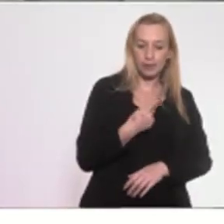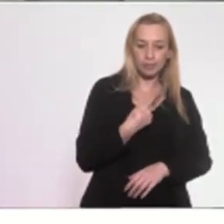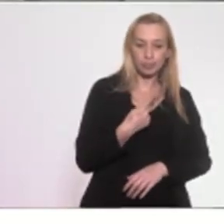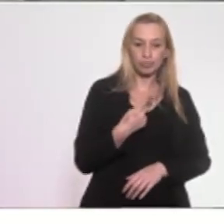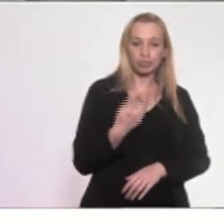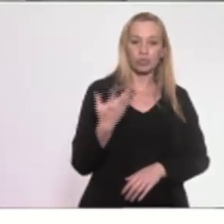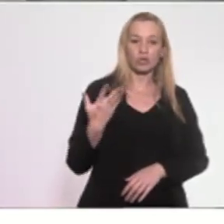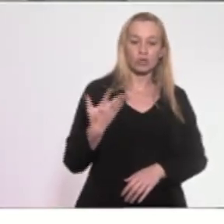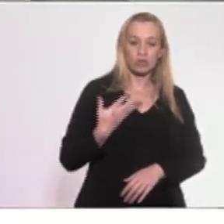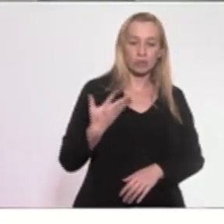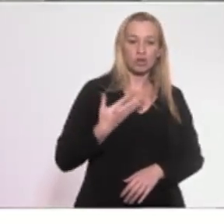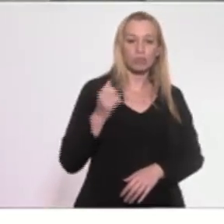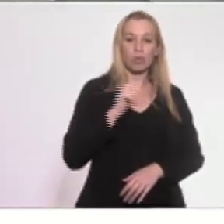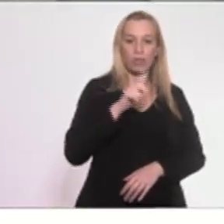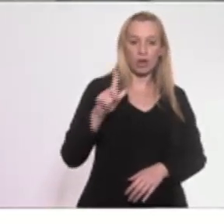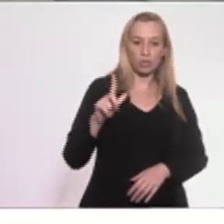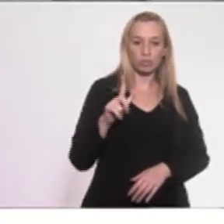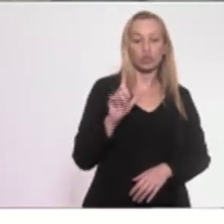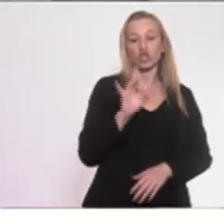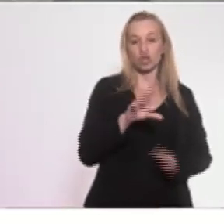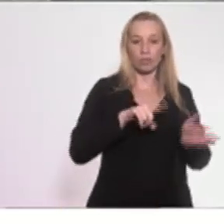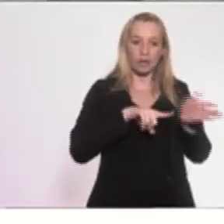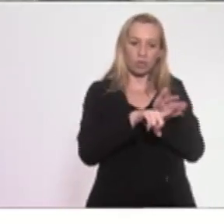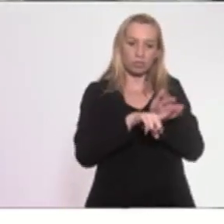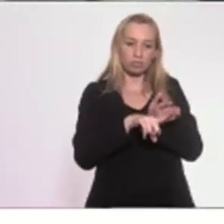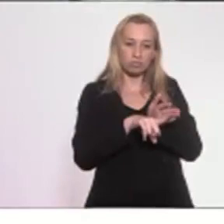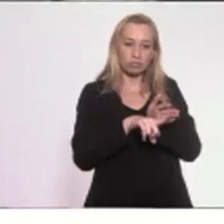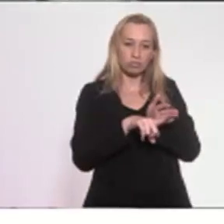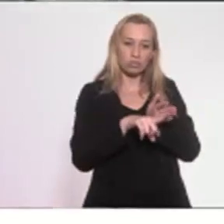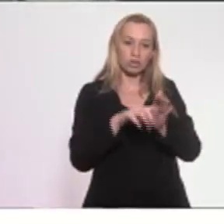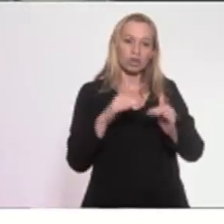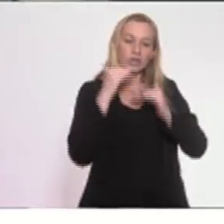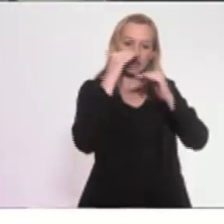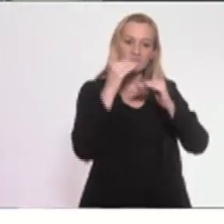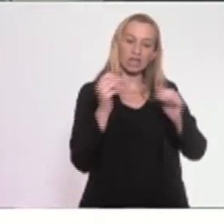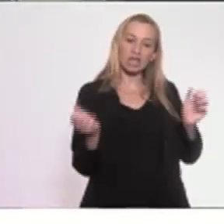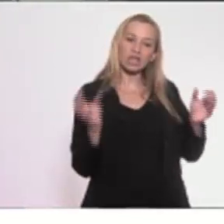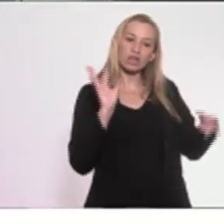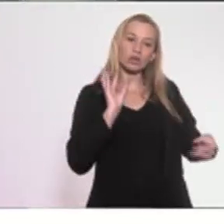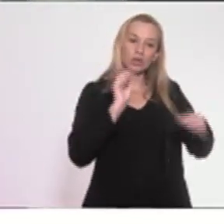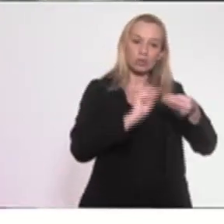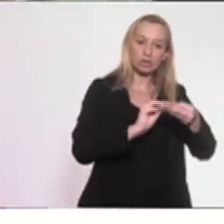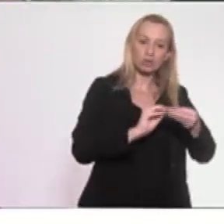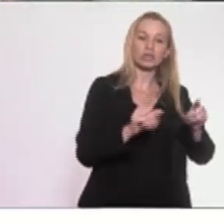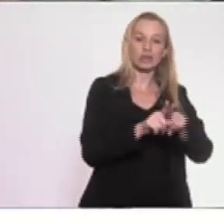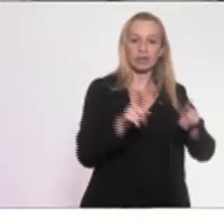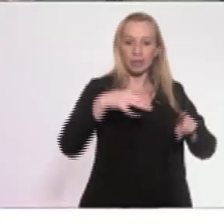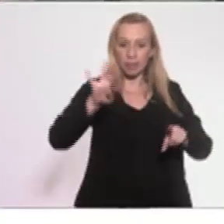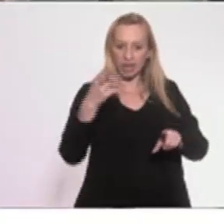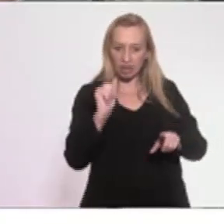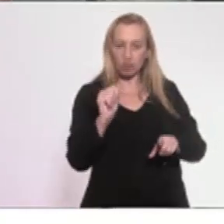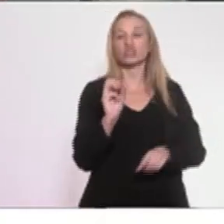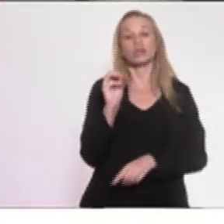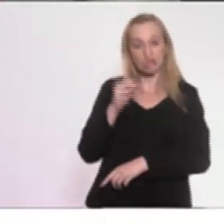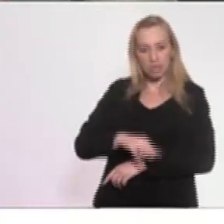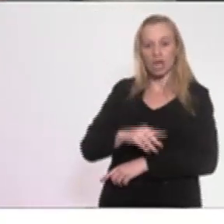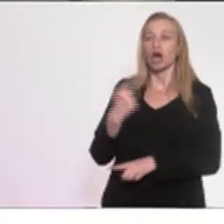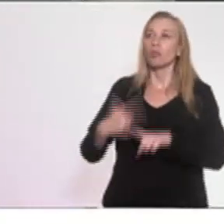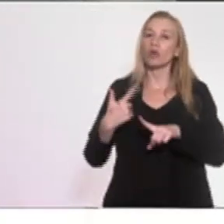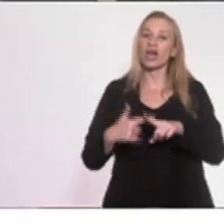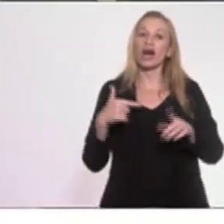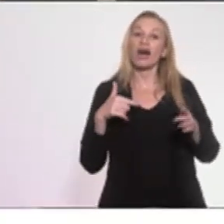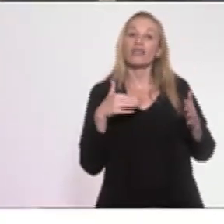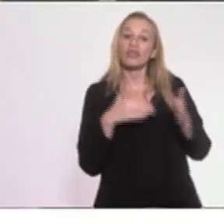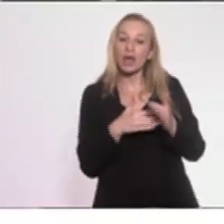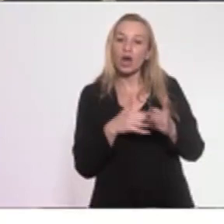nosso Povel aqui... Só uma pergunta. Vossa Excelência está incorporando uma emenda da deputada Marta Rocha? Sim. É porque até o momento